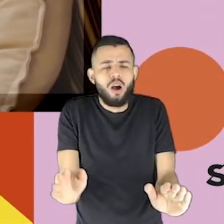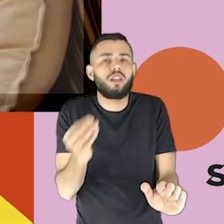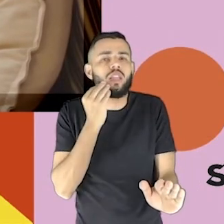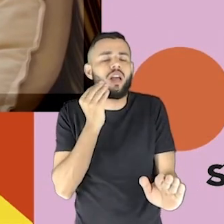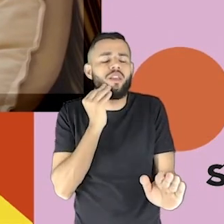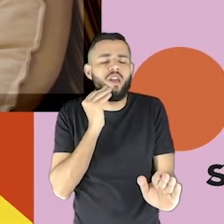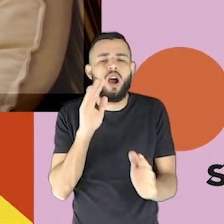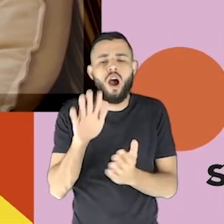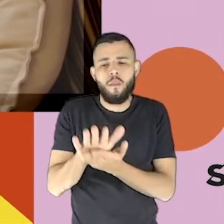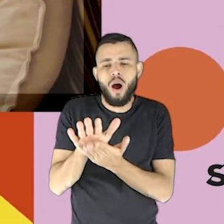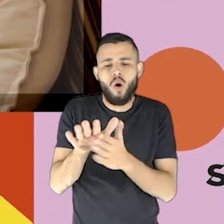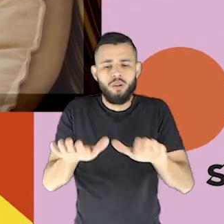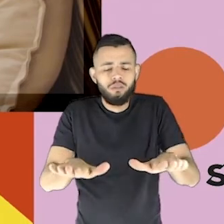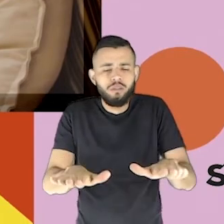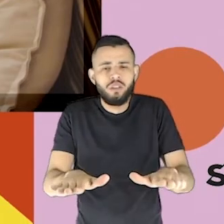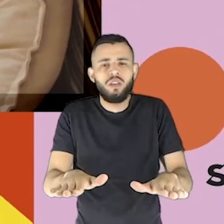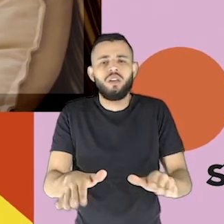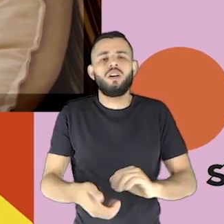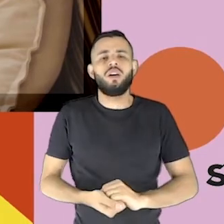mãos.